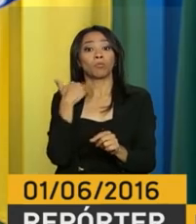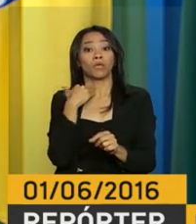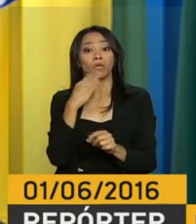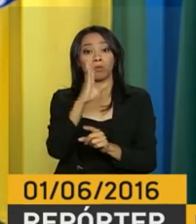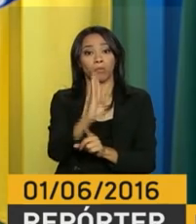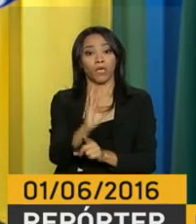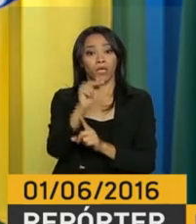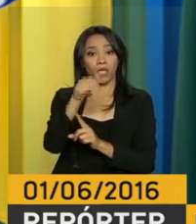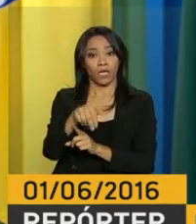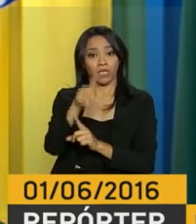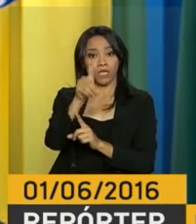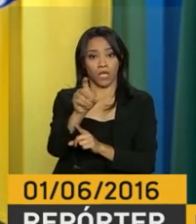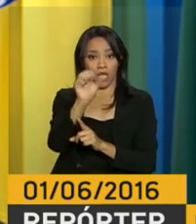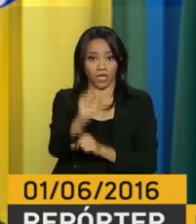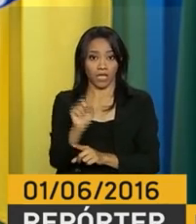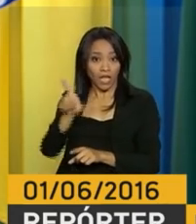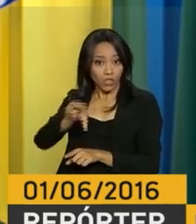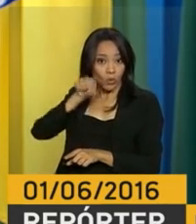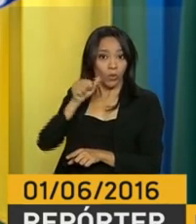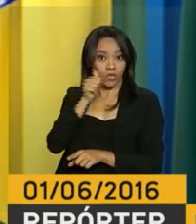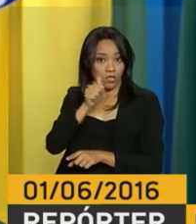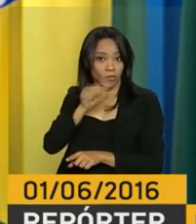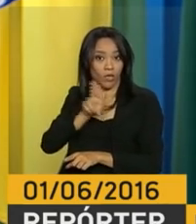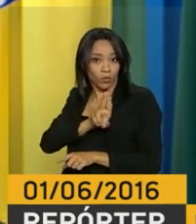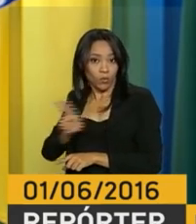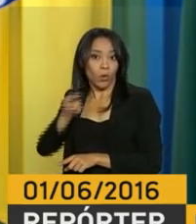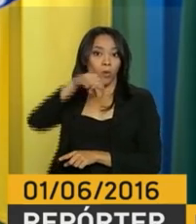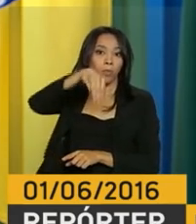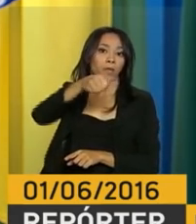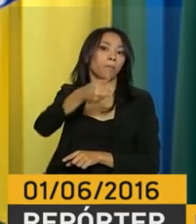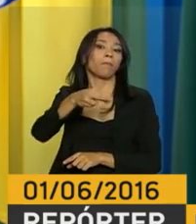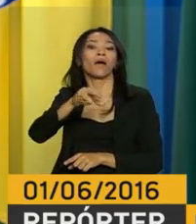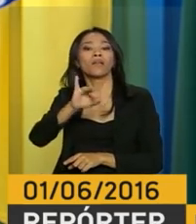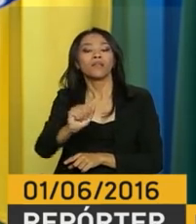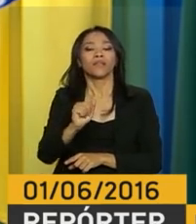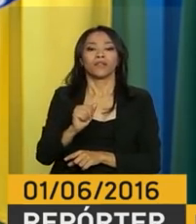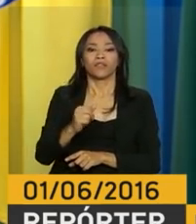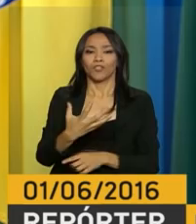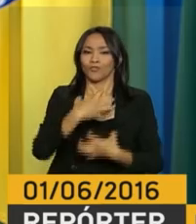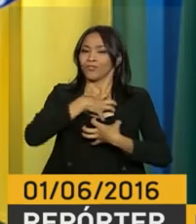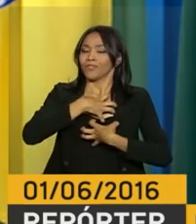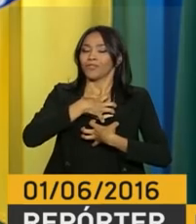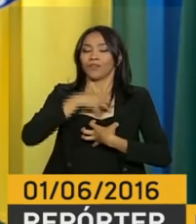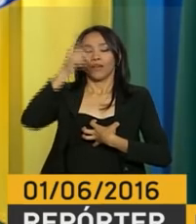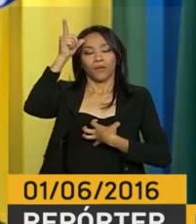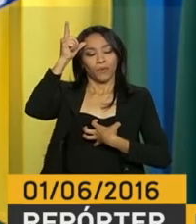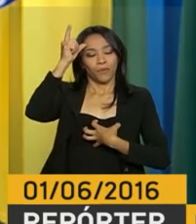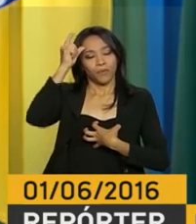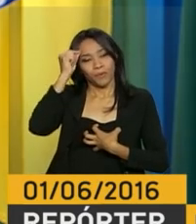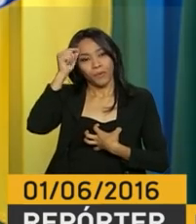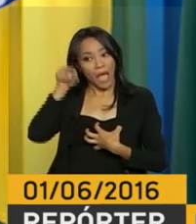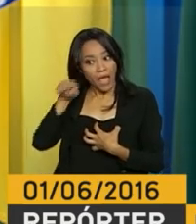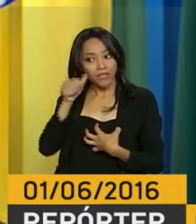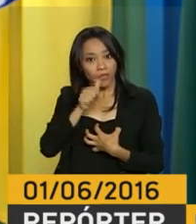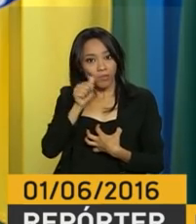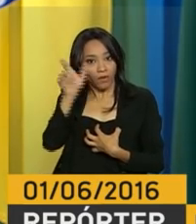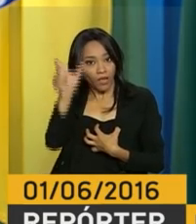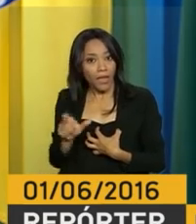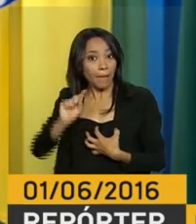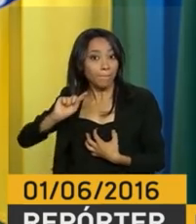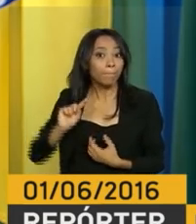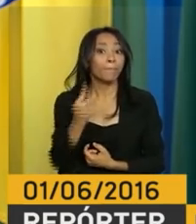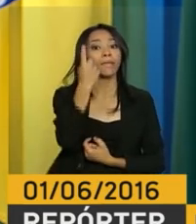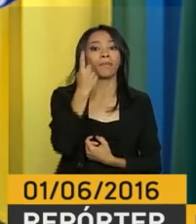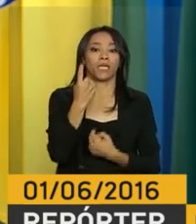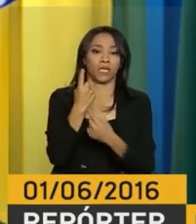Marques para presidir o BNDS me dá e ao governo uma enorme tranquilidade Maria Silva é uma Pioneira e um